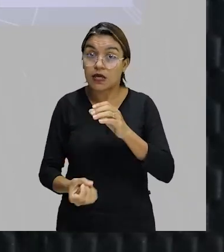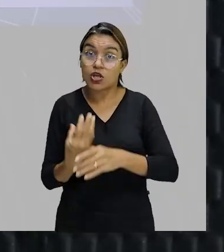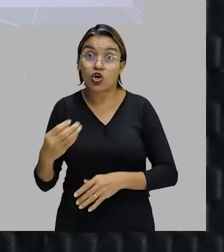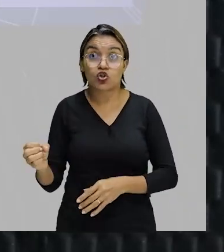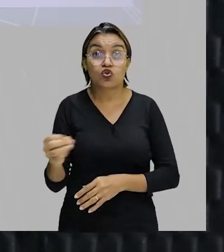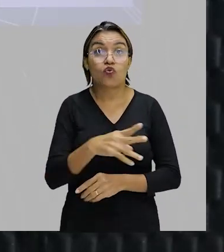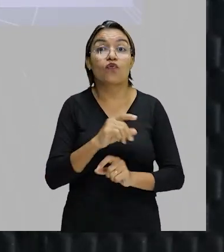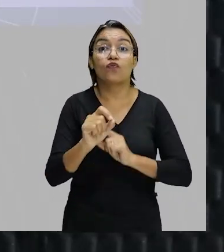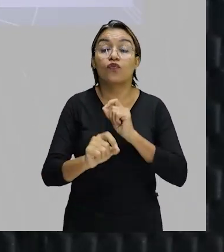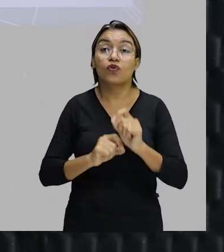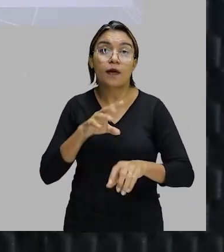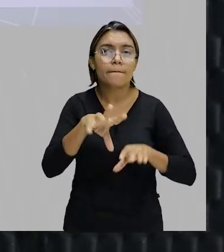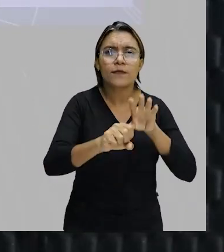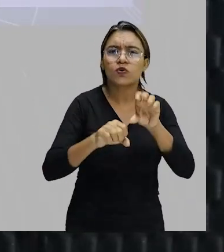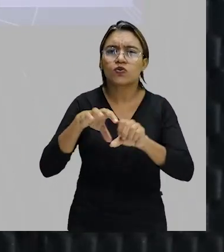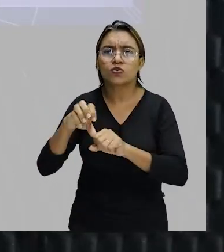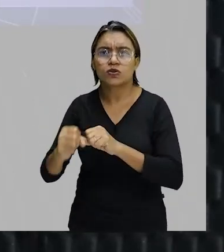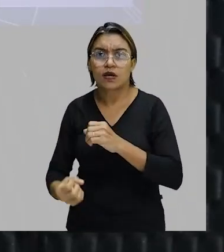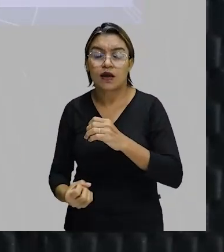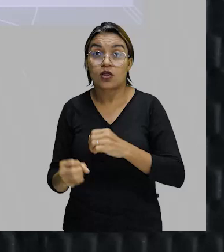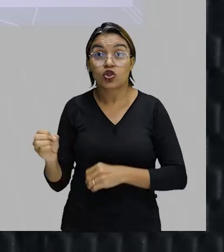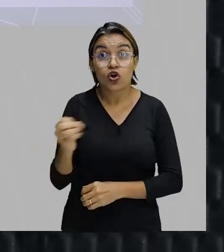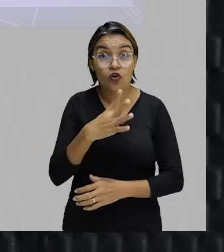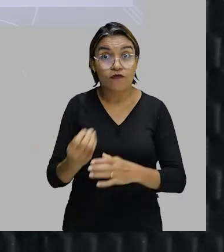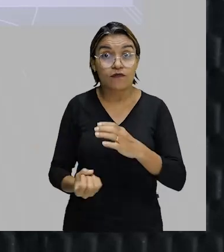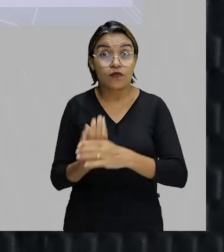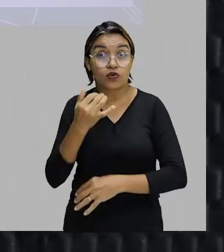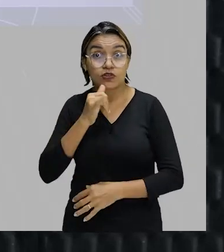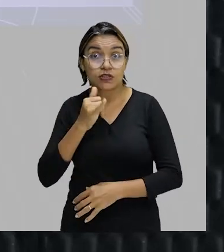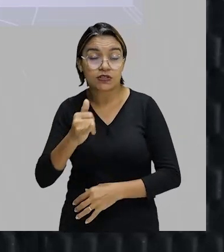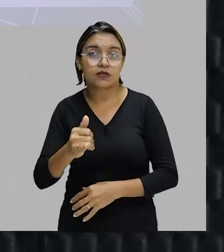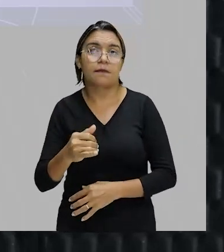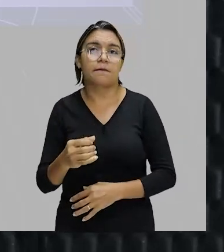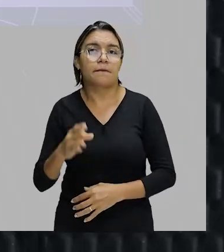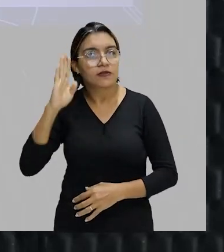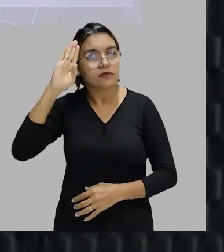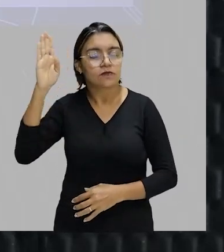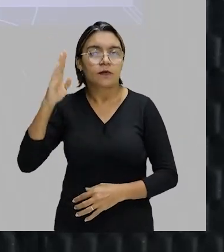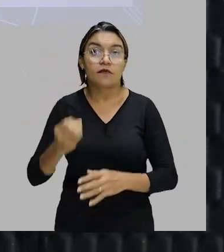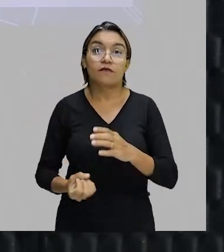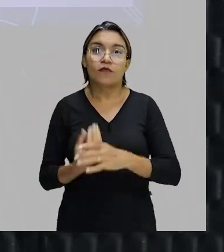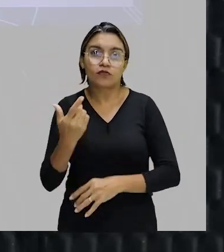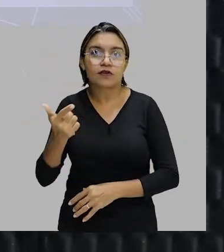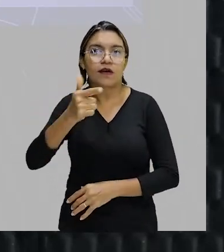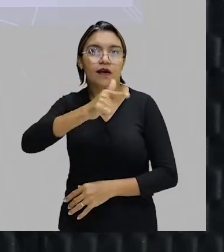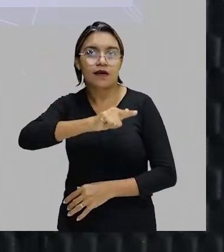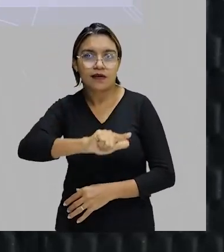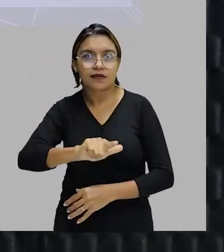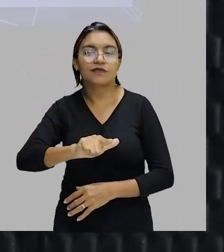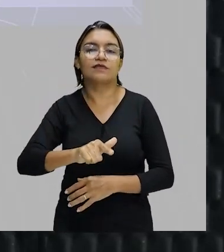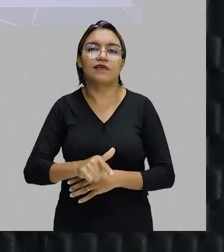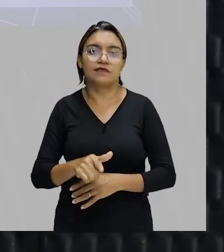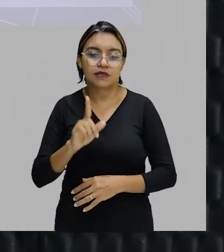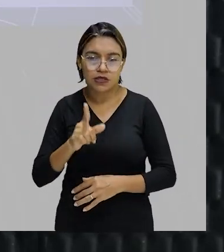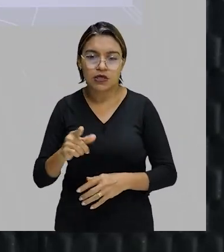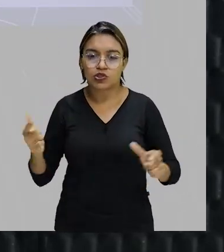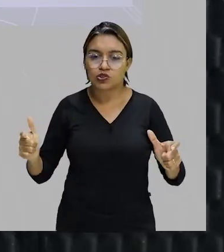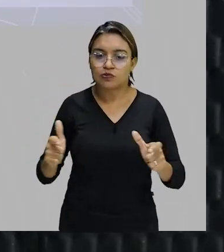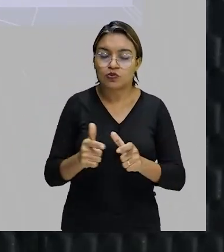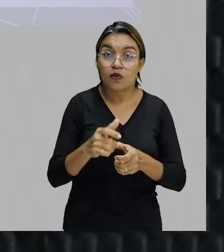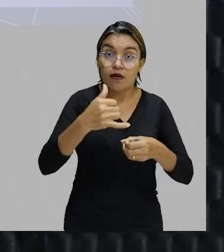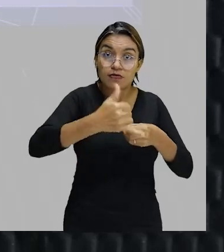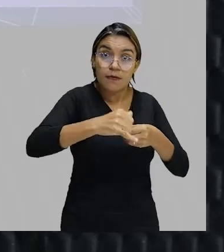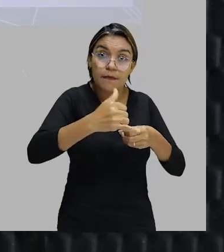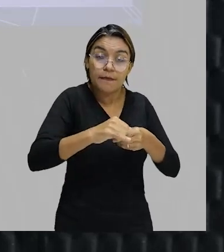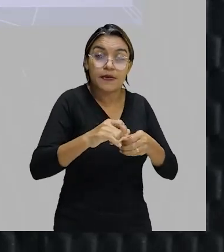vai buscar novas fontes de energia, principalmente fontes renováveis, que vão diminuir a dependência do petróleo.